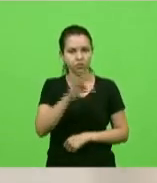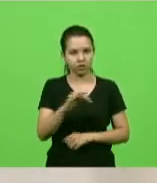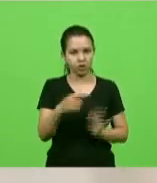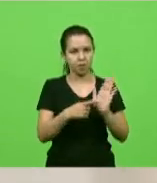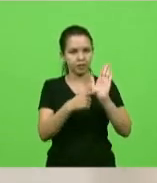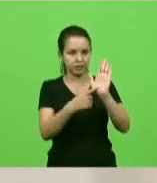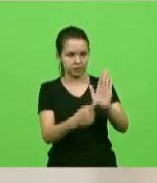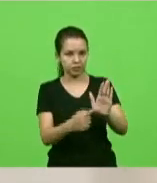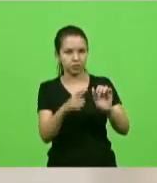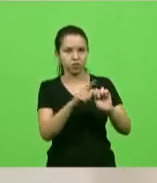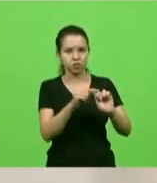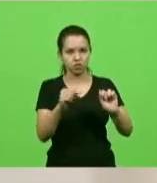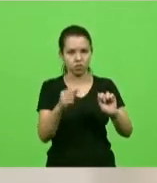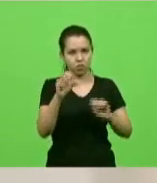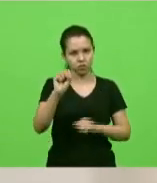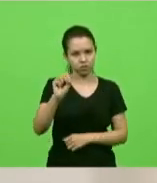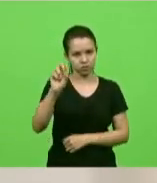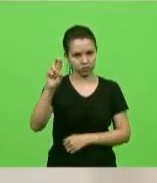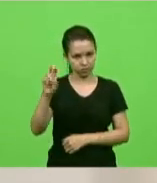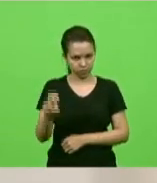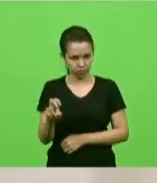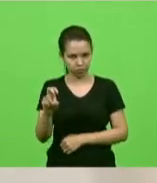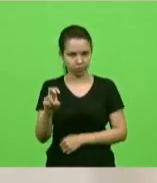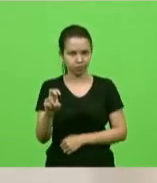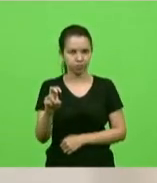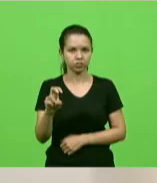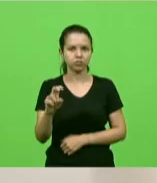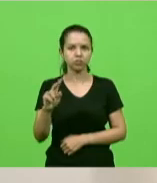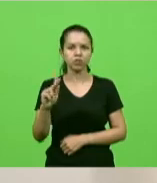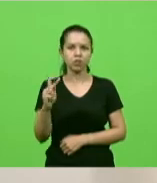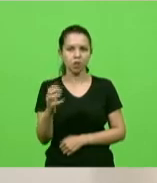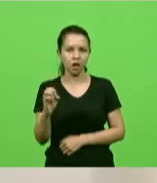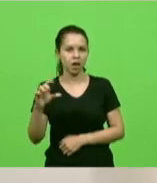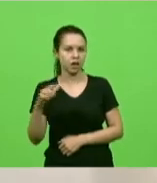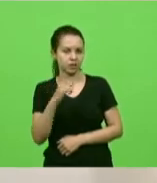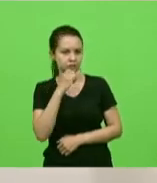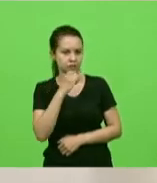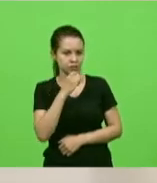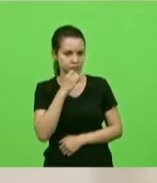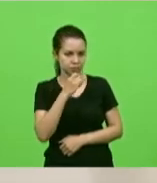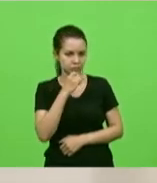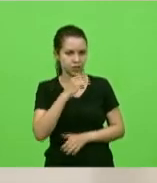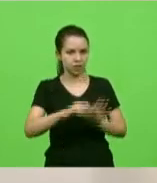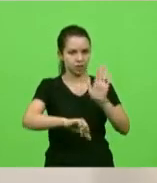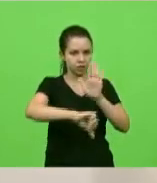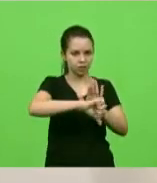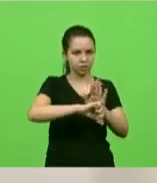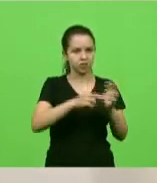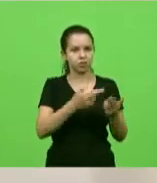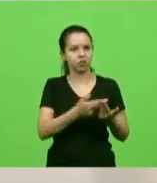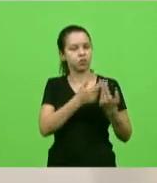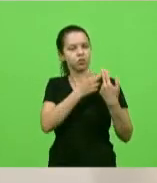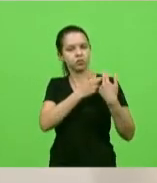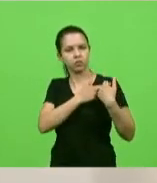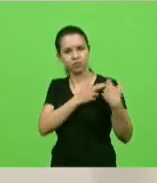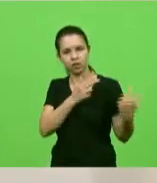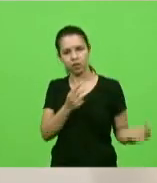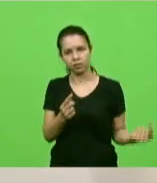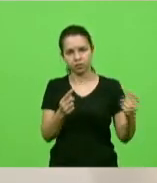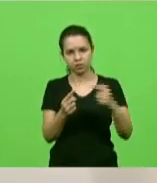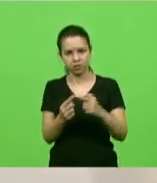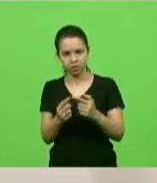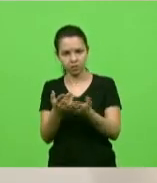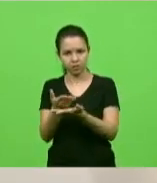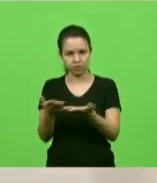apresenta no artigo 85 um rol exemplificativo, são crimes de responsabilidade aplicados